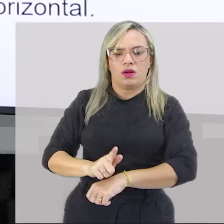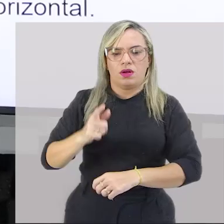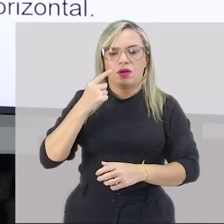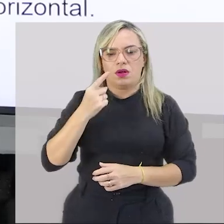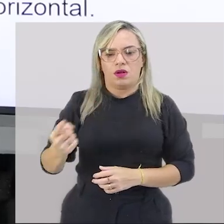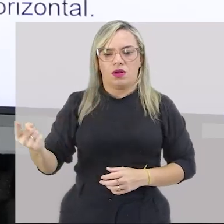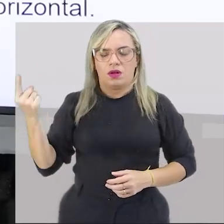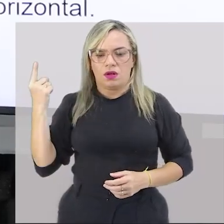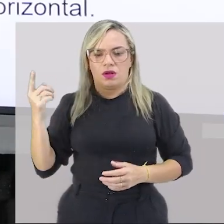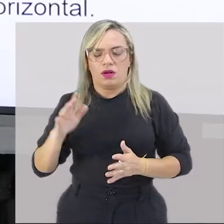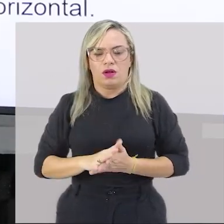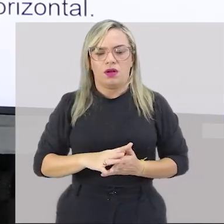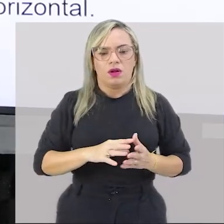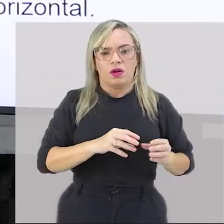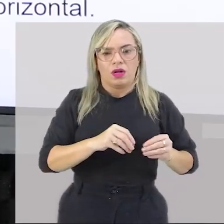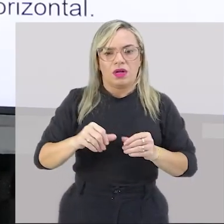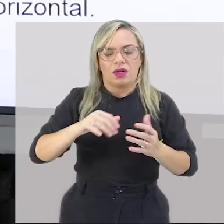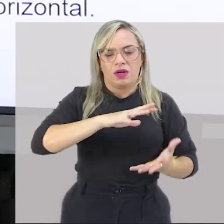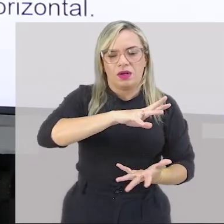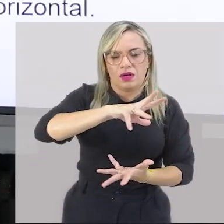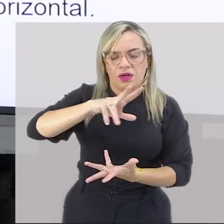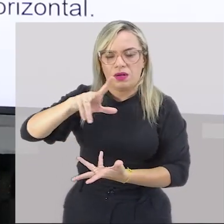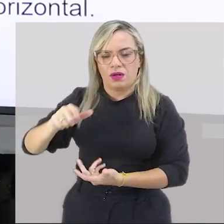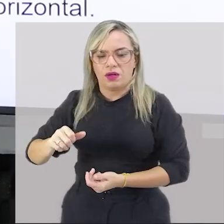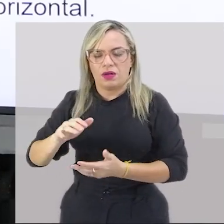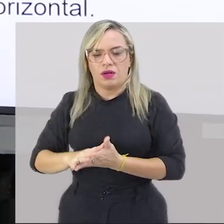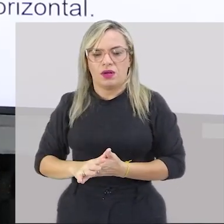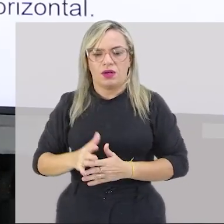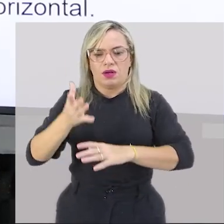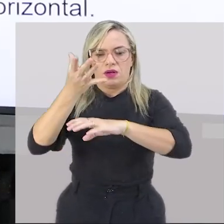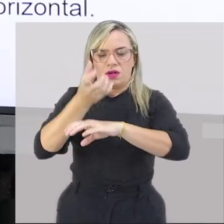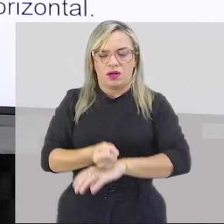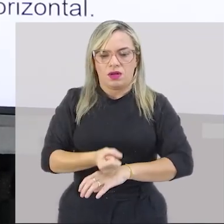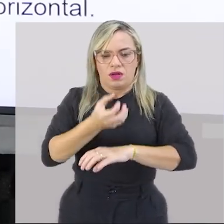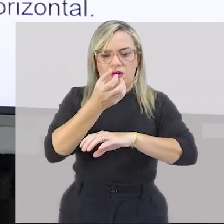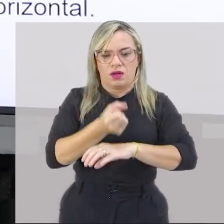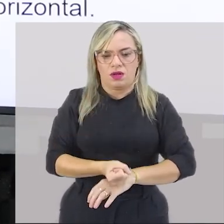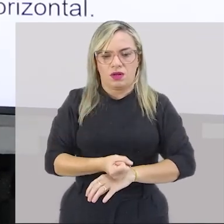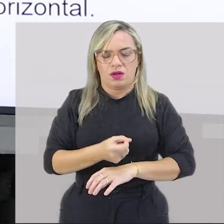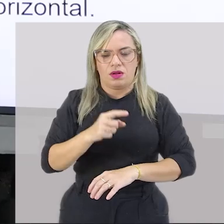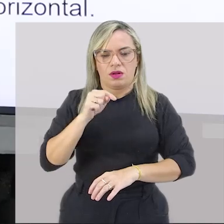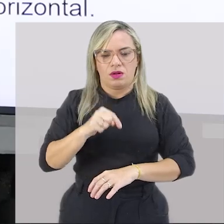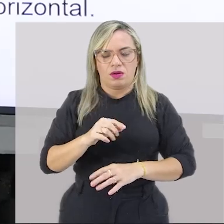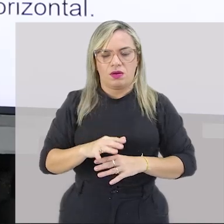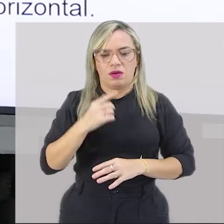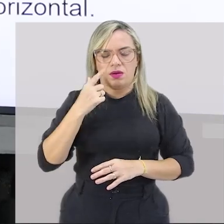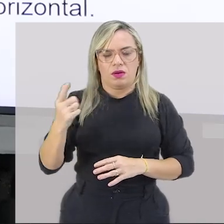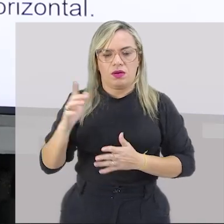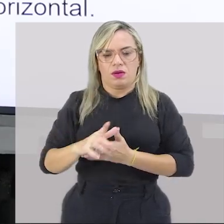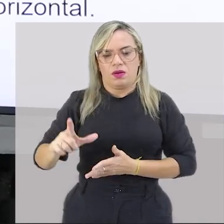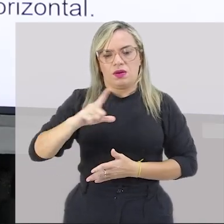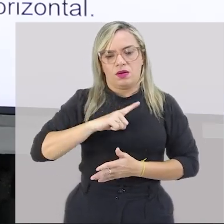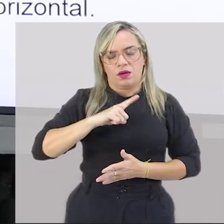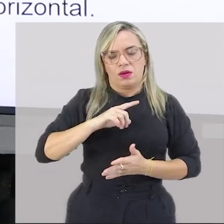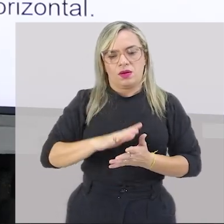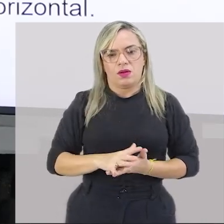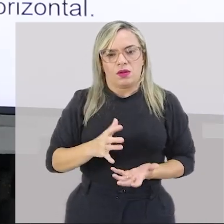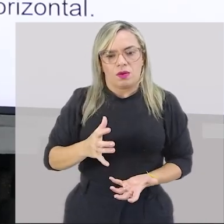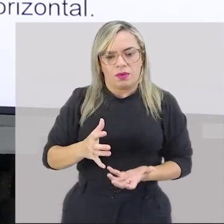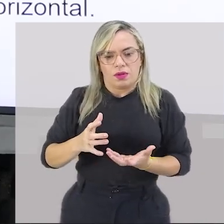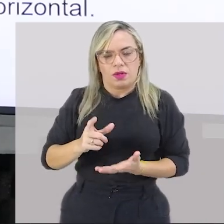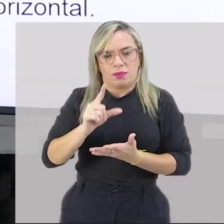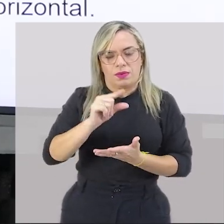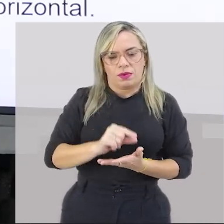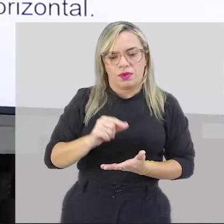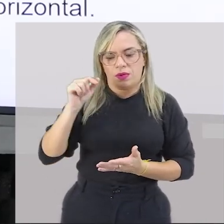que é a gravidade da Terra. Então, quem está puxando essa aqui para baixo? Aqui eu tenho o peso da pequenininha e aqui eu